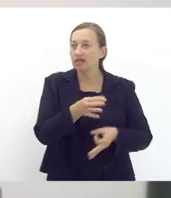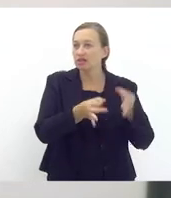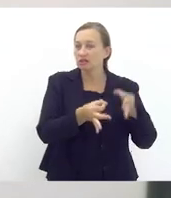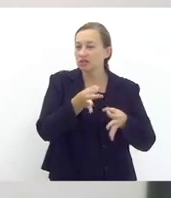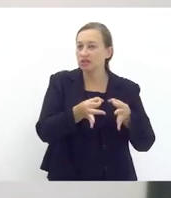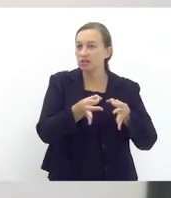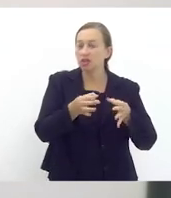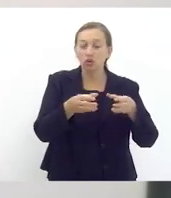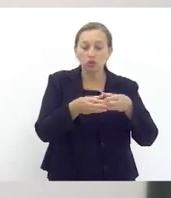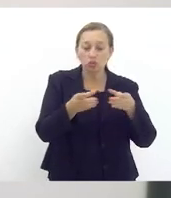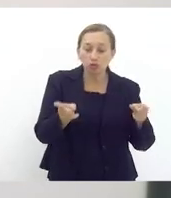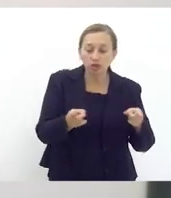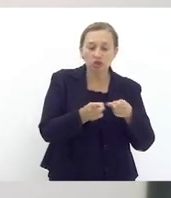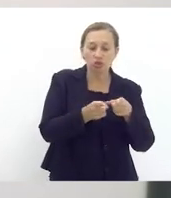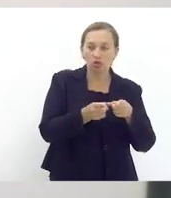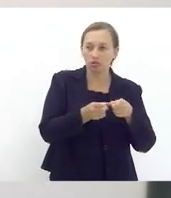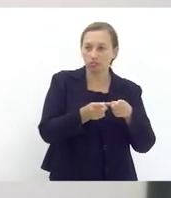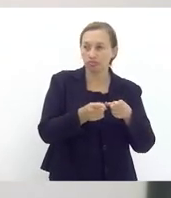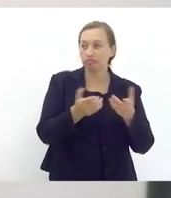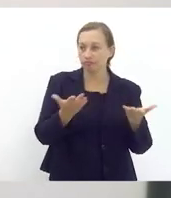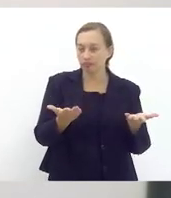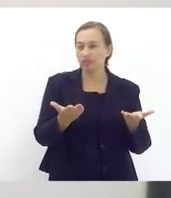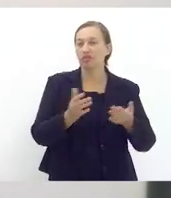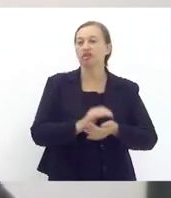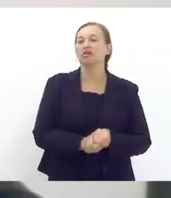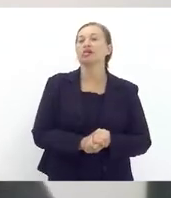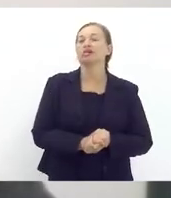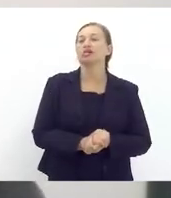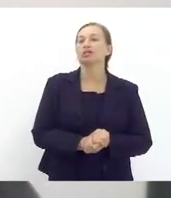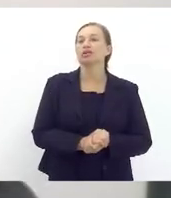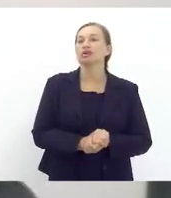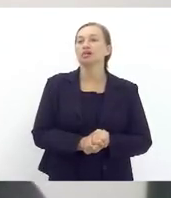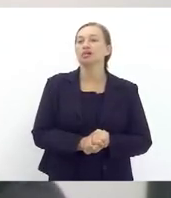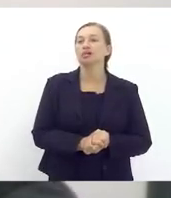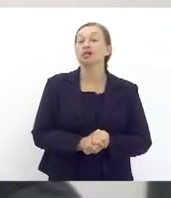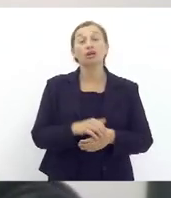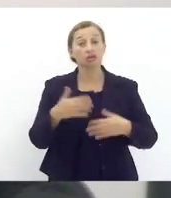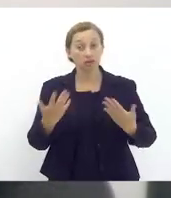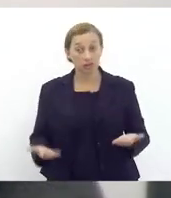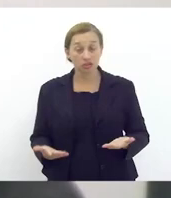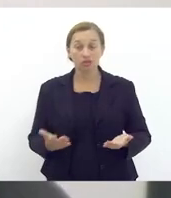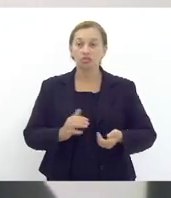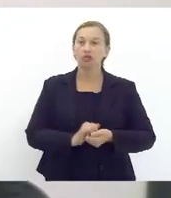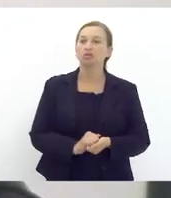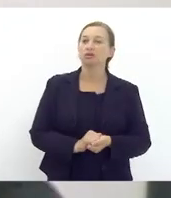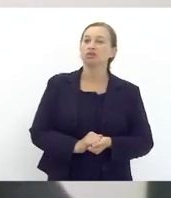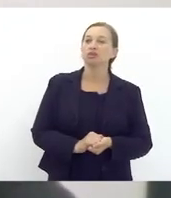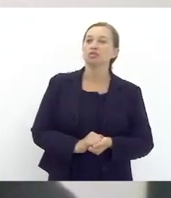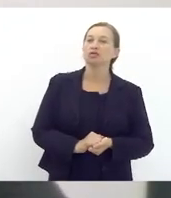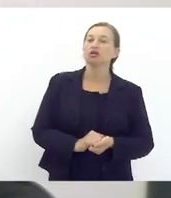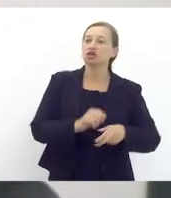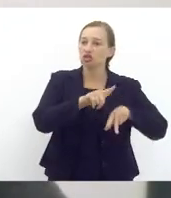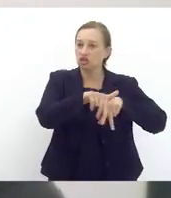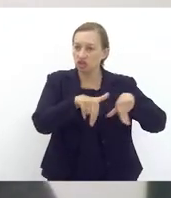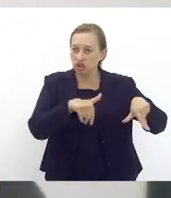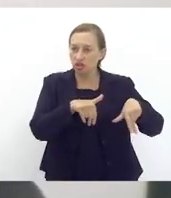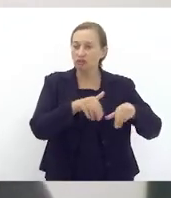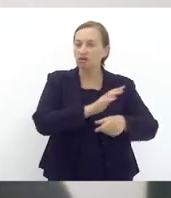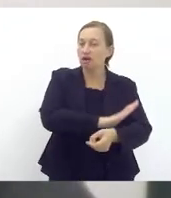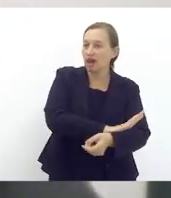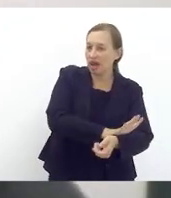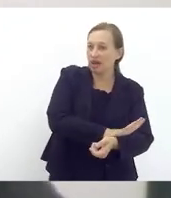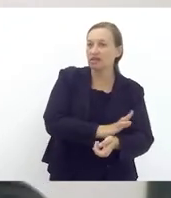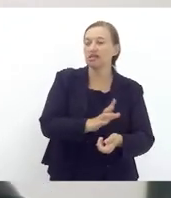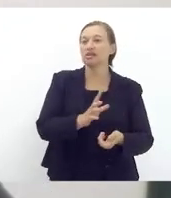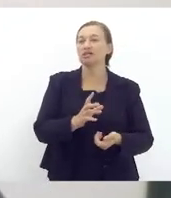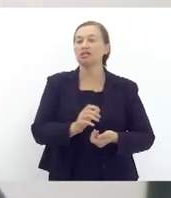ditas minorias né esse é o termo jurídico que tá na própria lei Então vai ter recorte populacional questão gênero raça diversidade